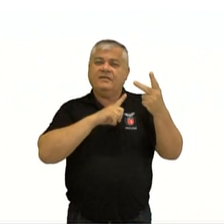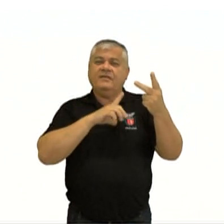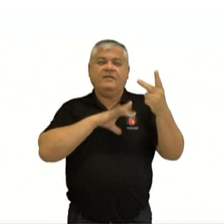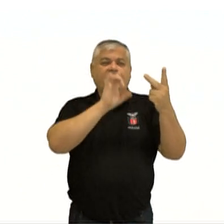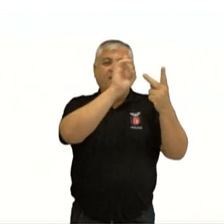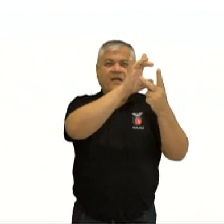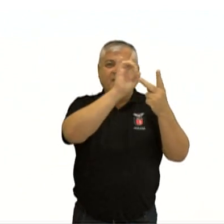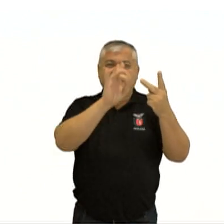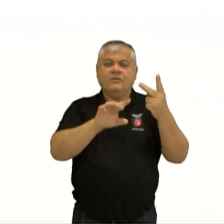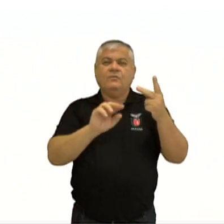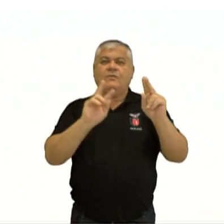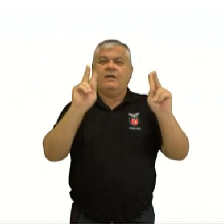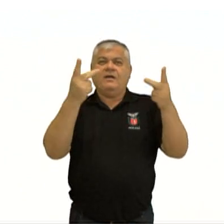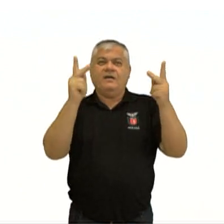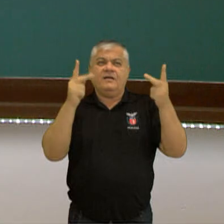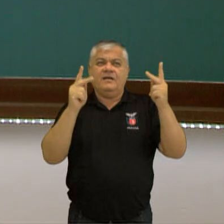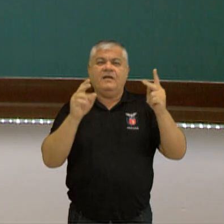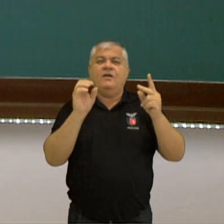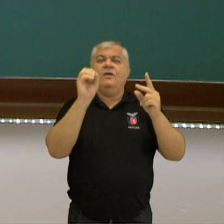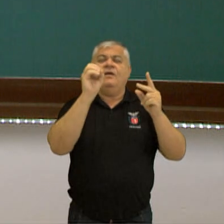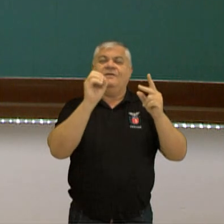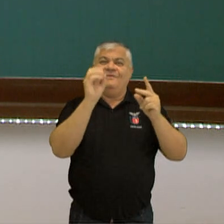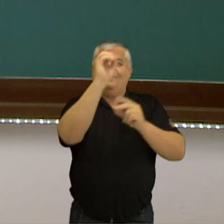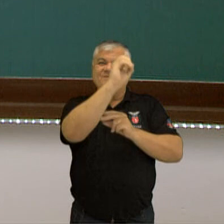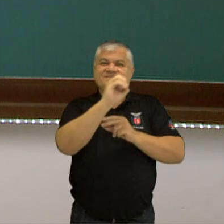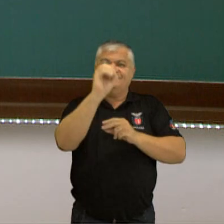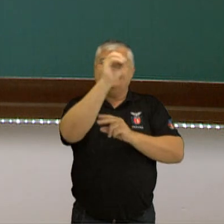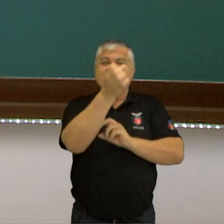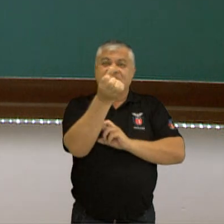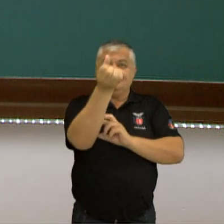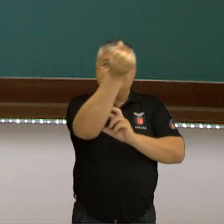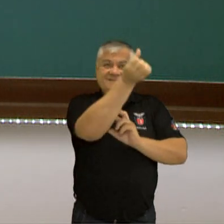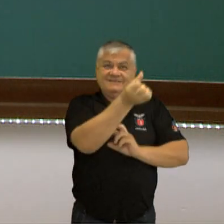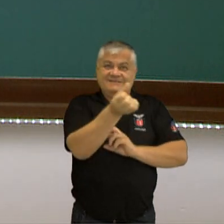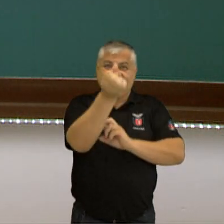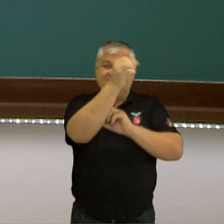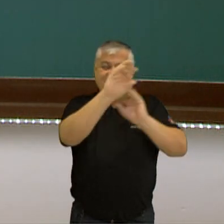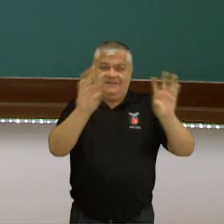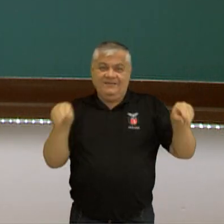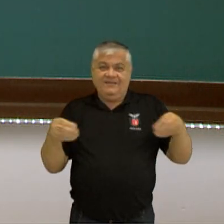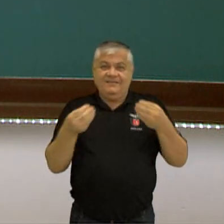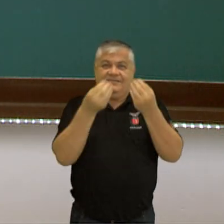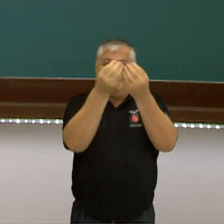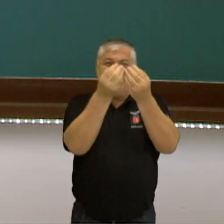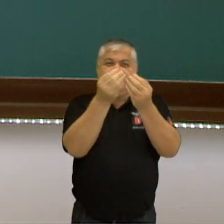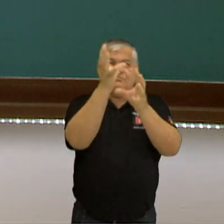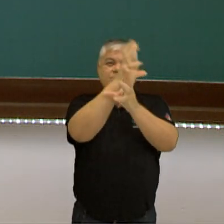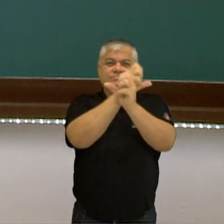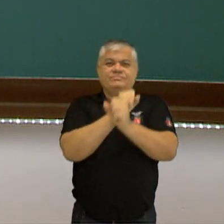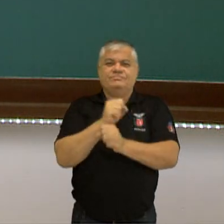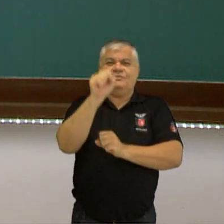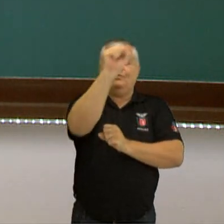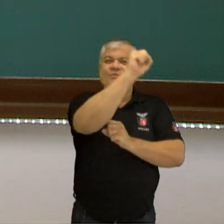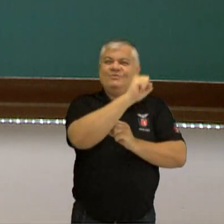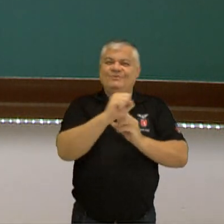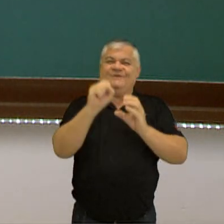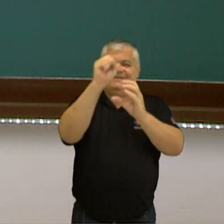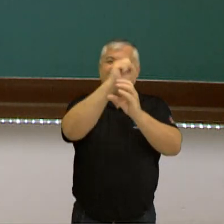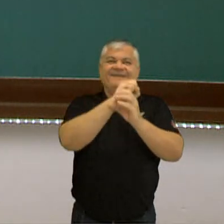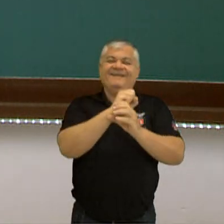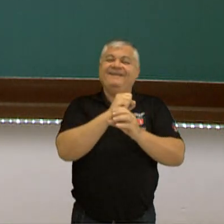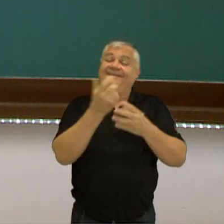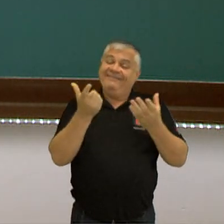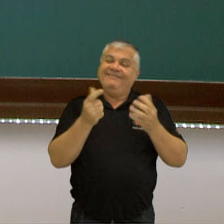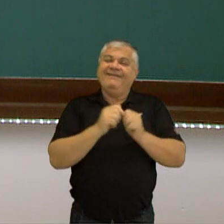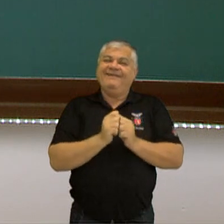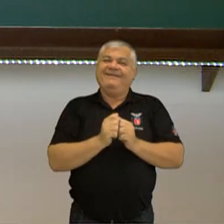um elétron na última camada, e o oxigênio com 6. Mas aqui houve a partilha, o oxigênio passa a ter 8 e cada hidrogênio